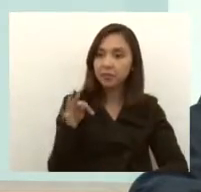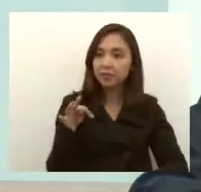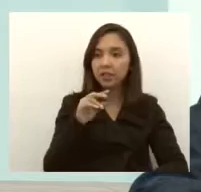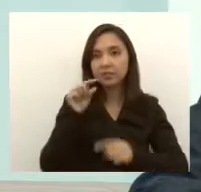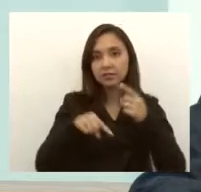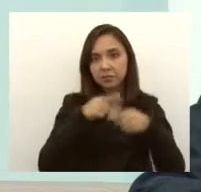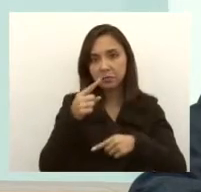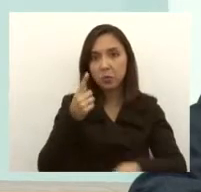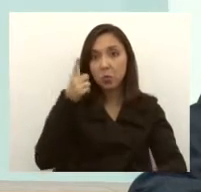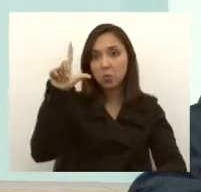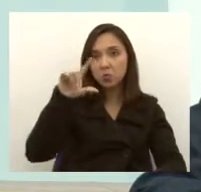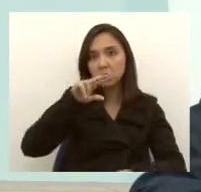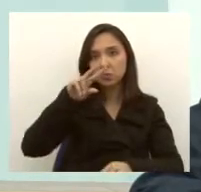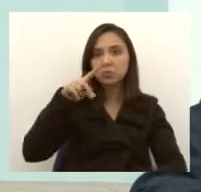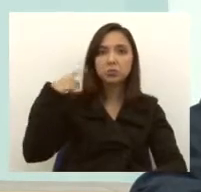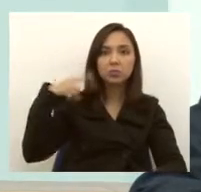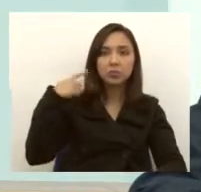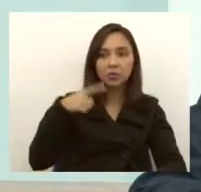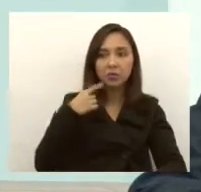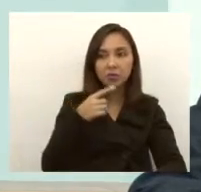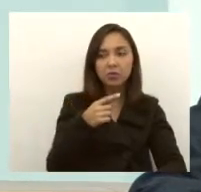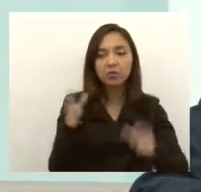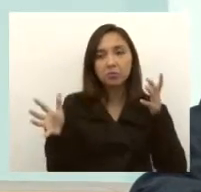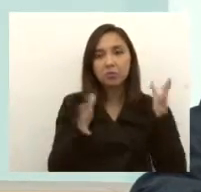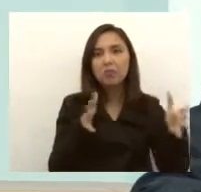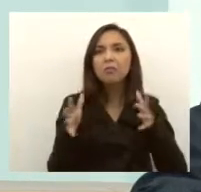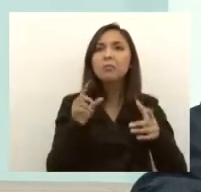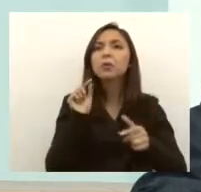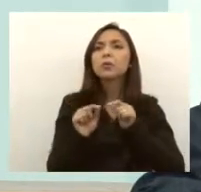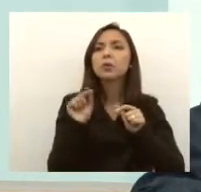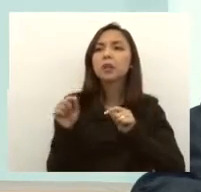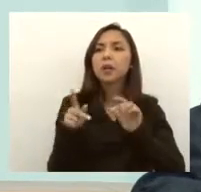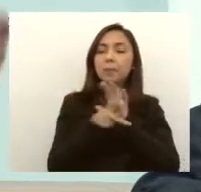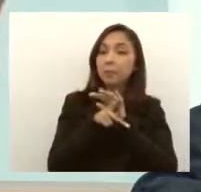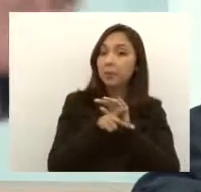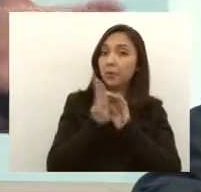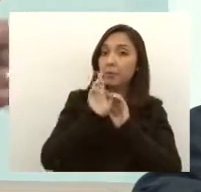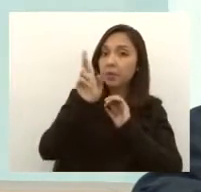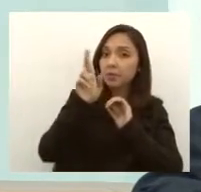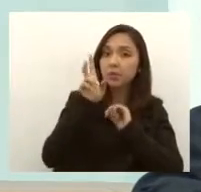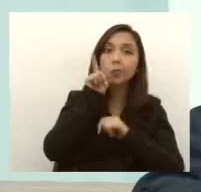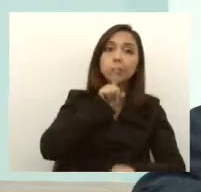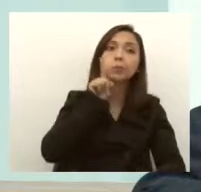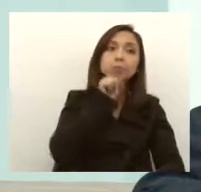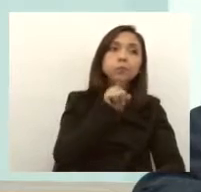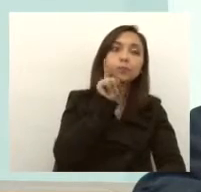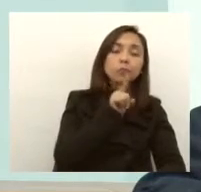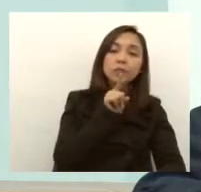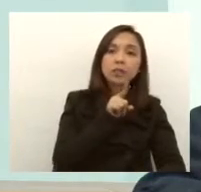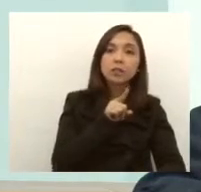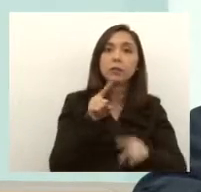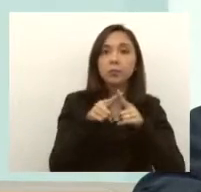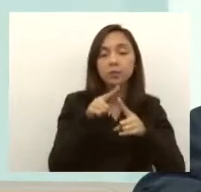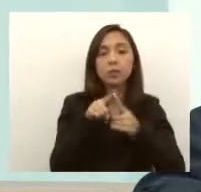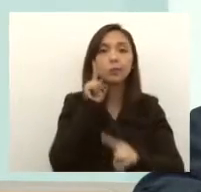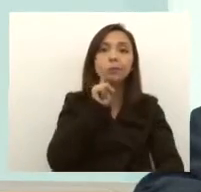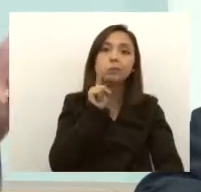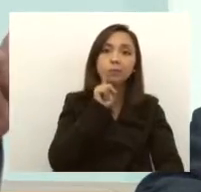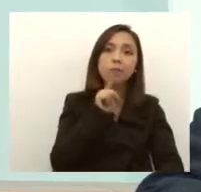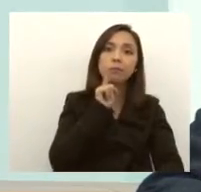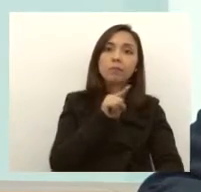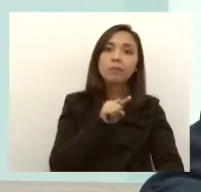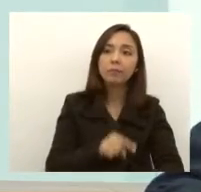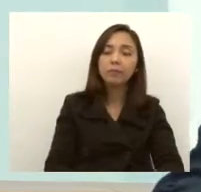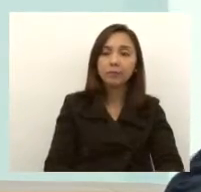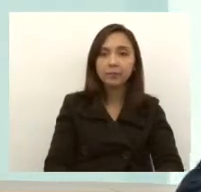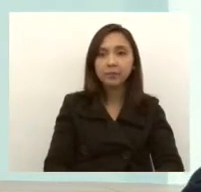subiu lá, falou que os movimentos é patrocinado pelos Estados Unidos, porque os Estados Unidos querem o